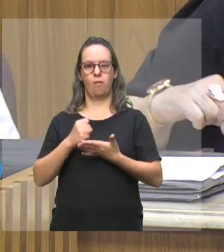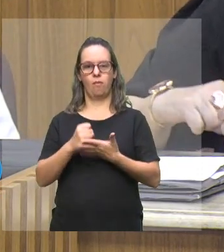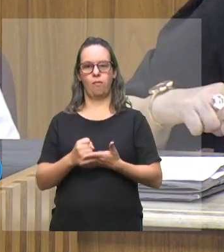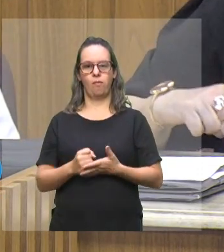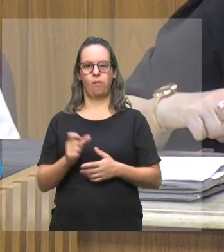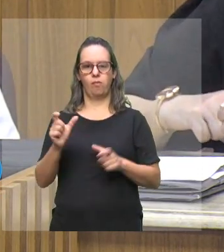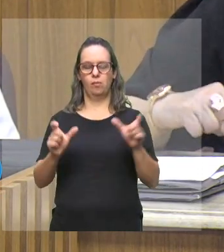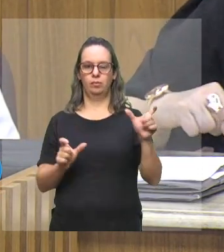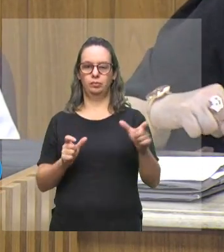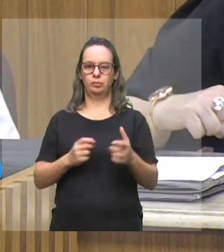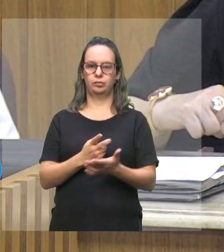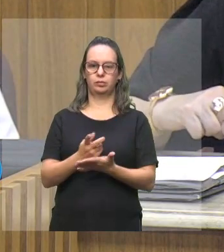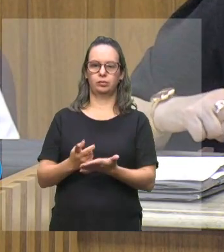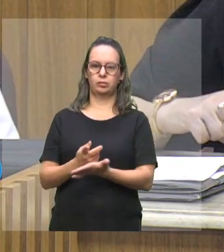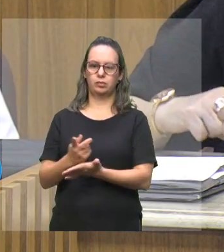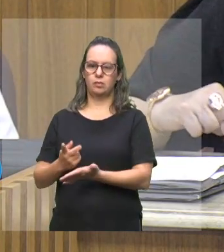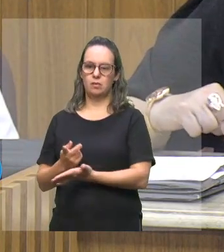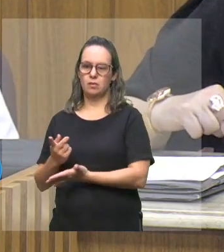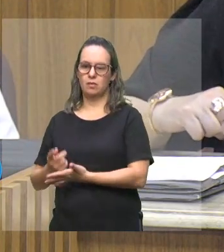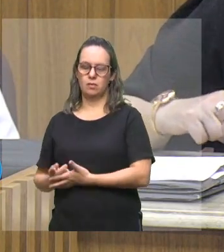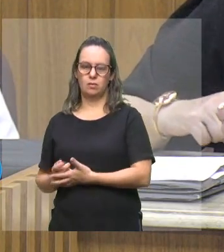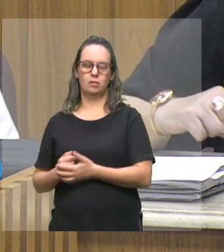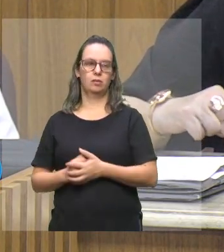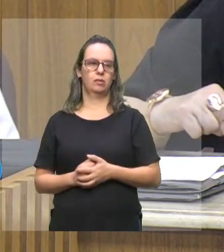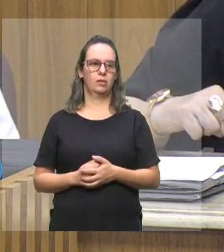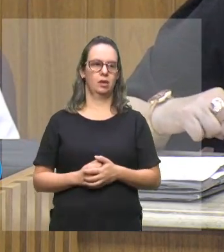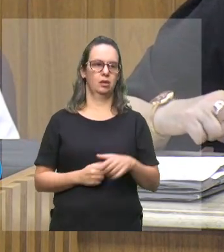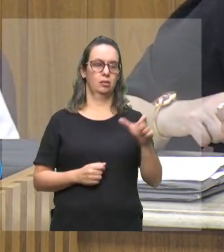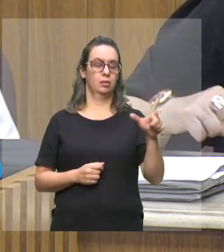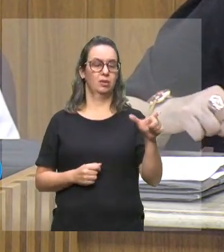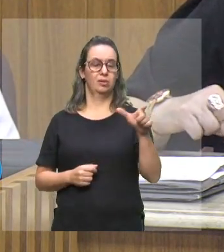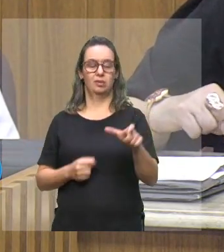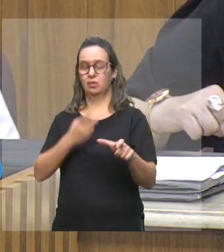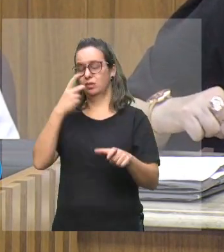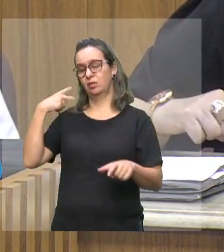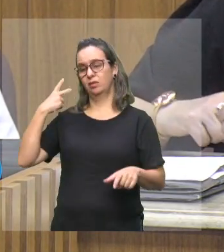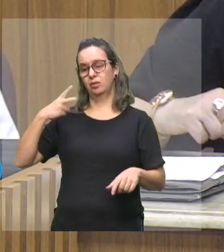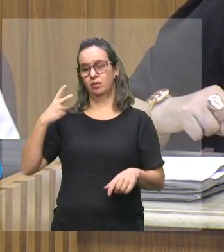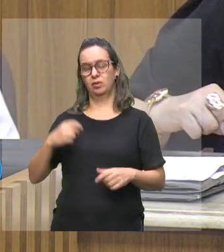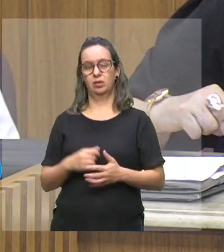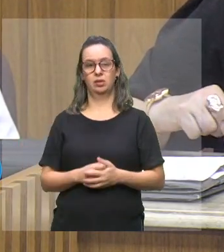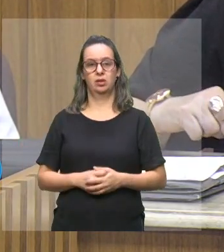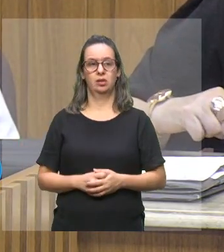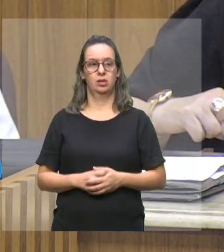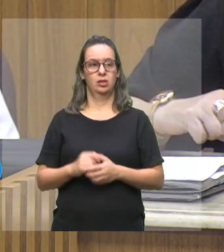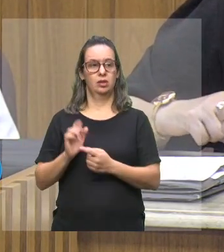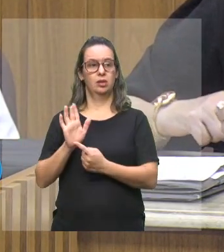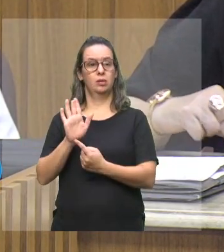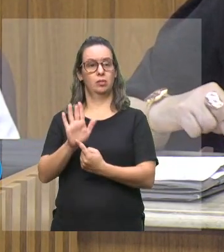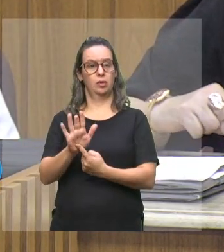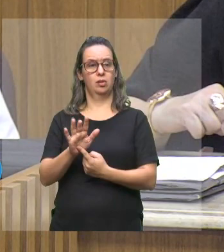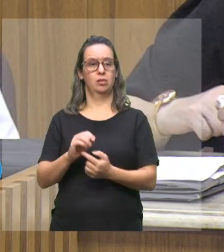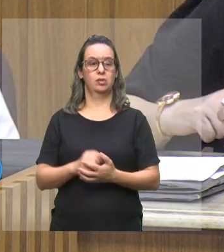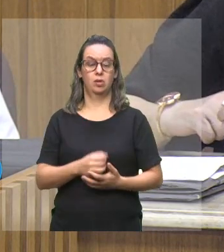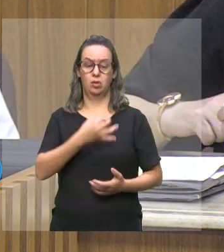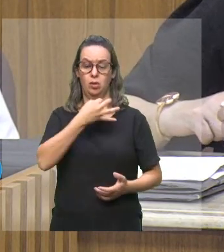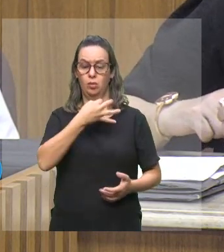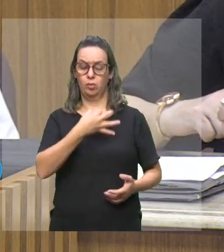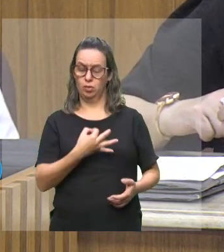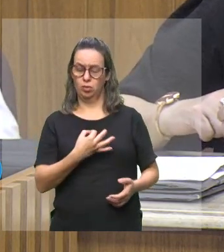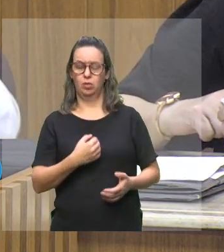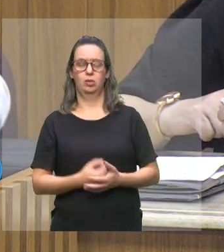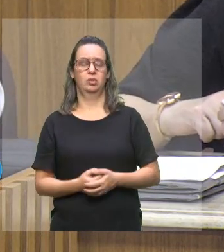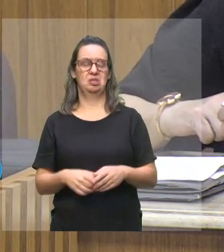que nos procuram, que nos fazem indicação, que procuram o vereador, que fazem suas pontuações. Não é? Tem várias